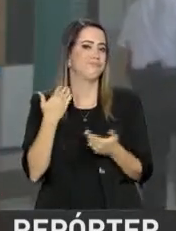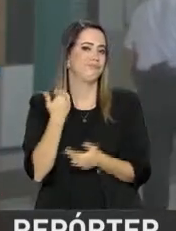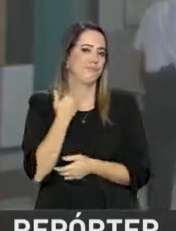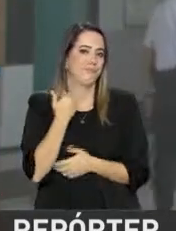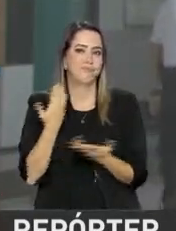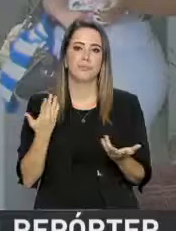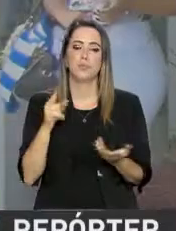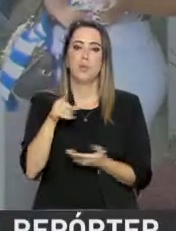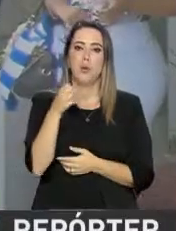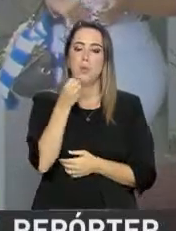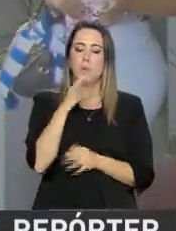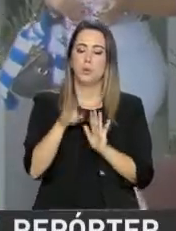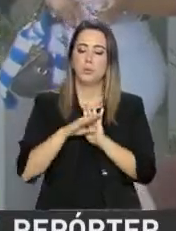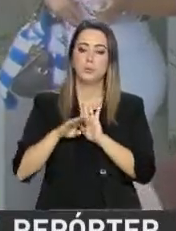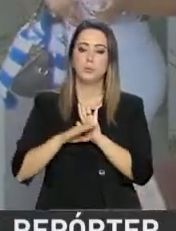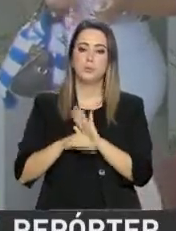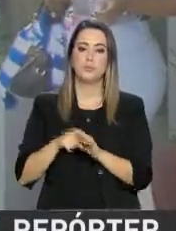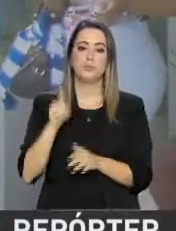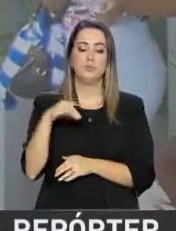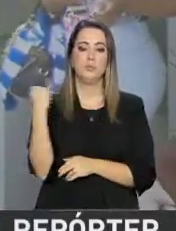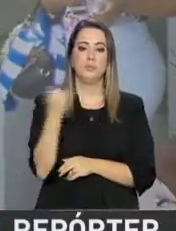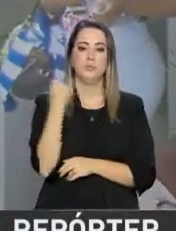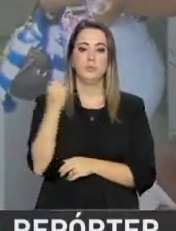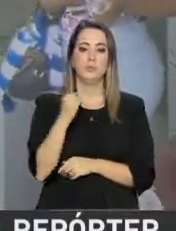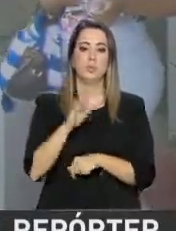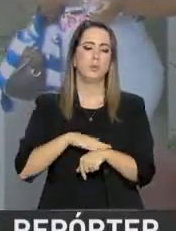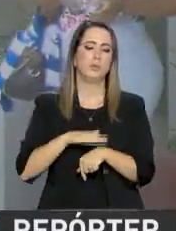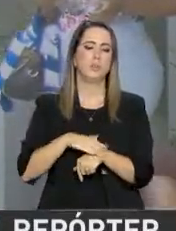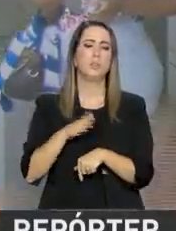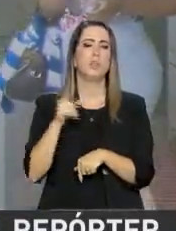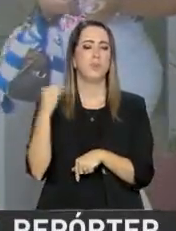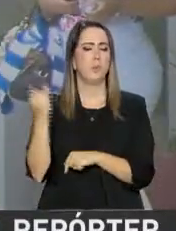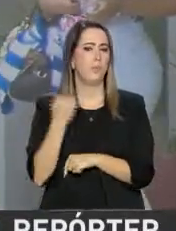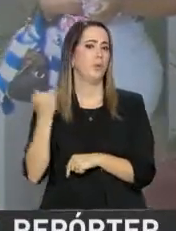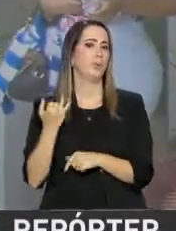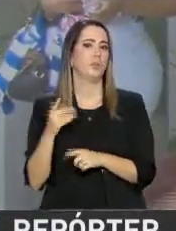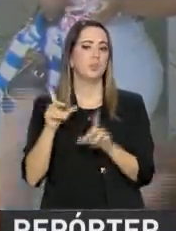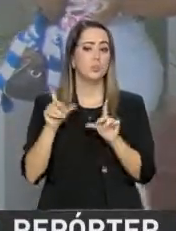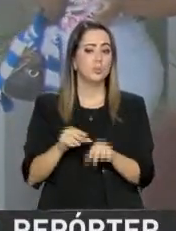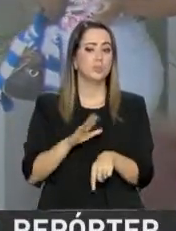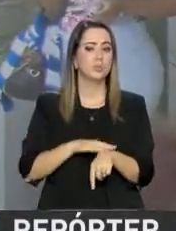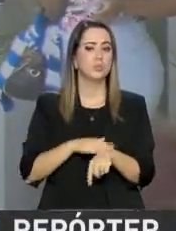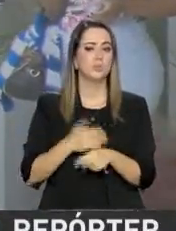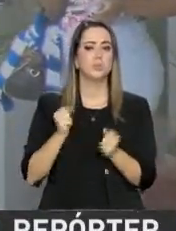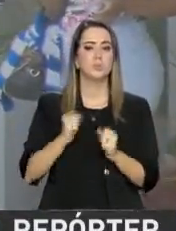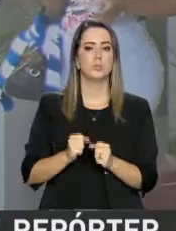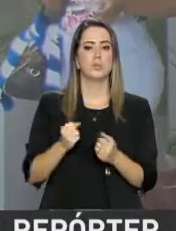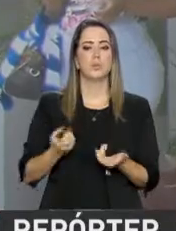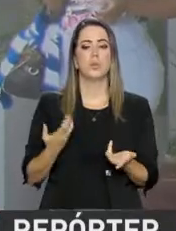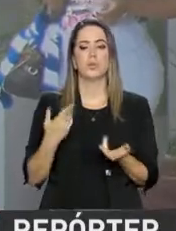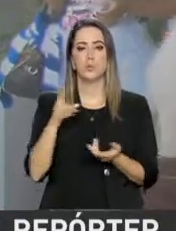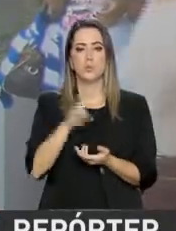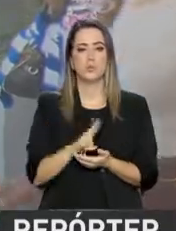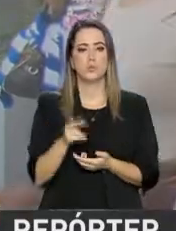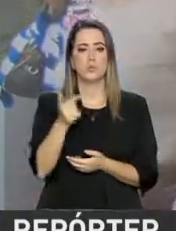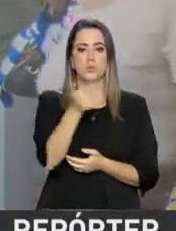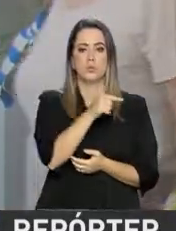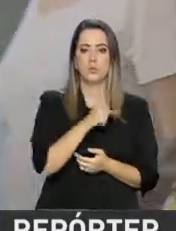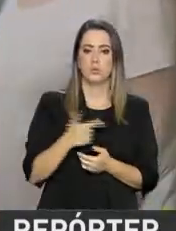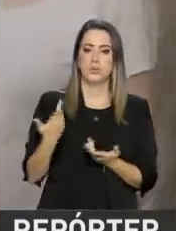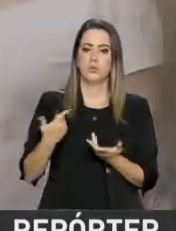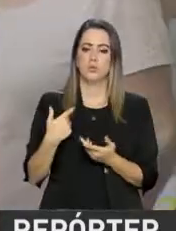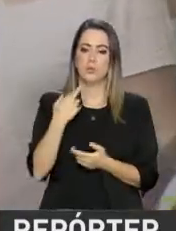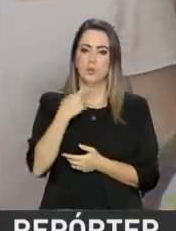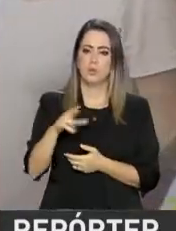desse projeto é muito legal é muito importante né porque poupa muito tempo da sua vida que você pode estar gastando em outras coisas que não sei se